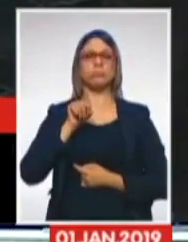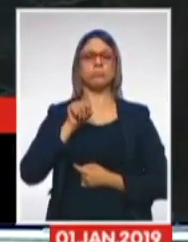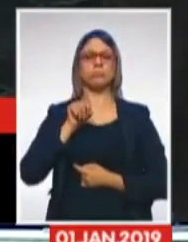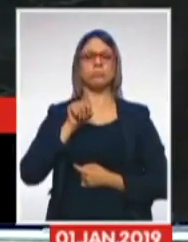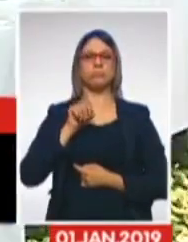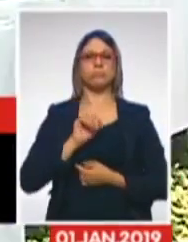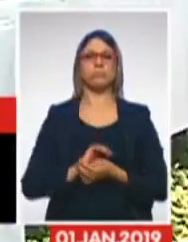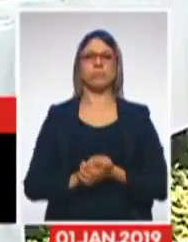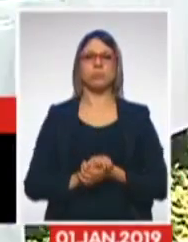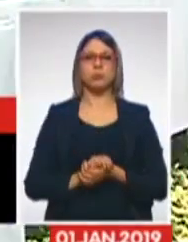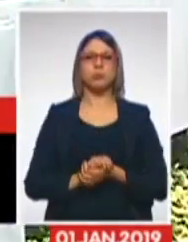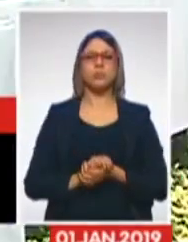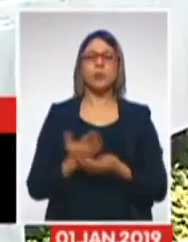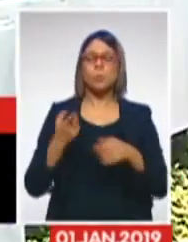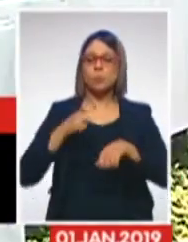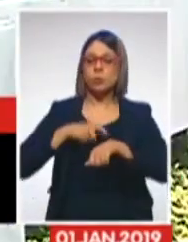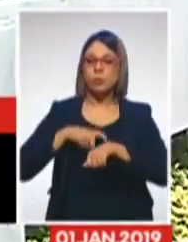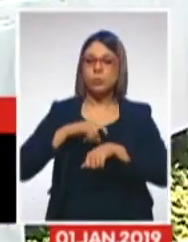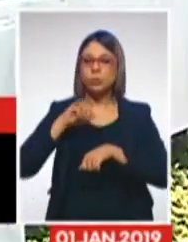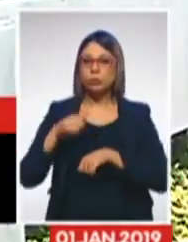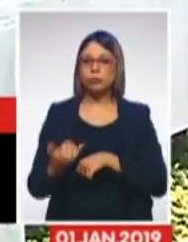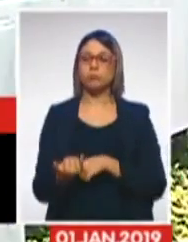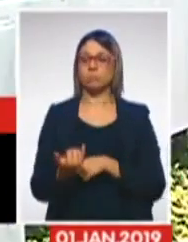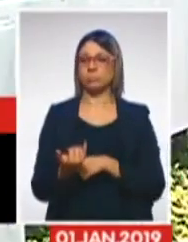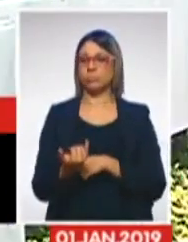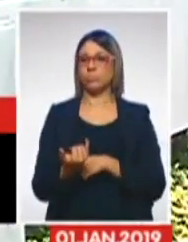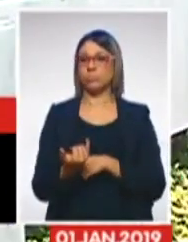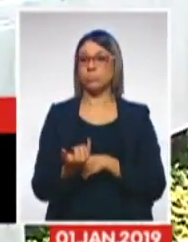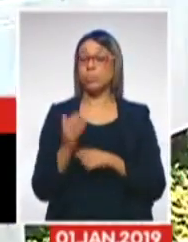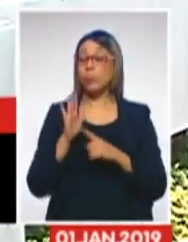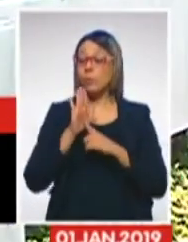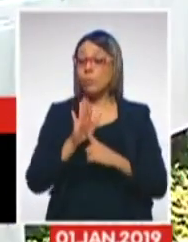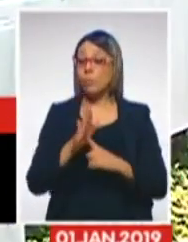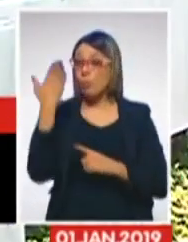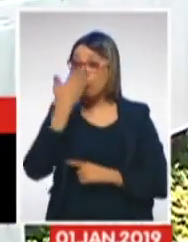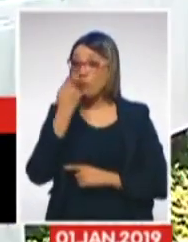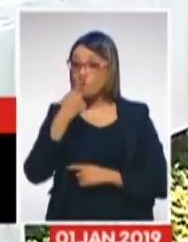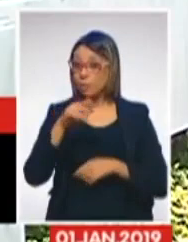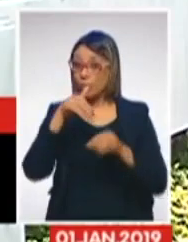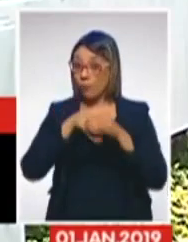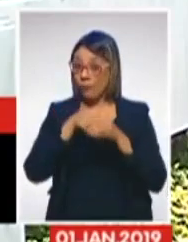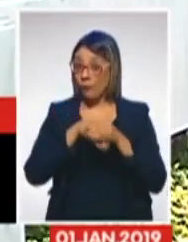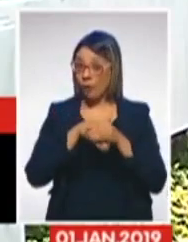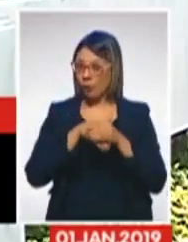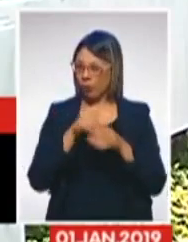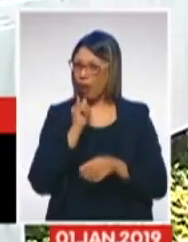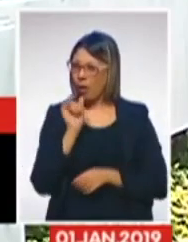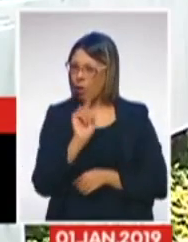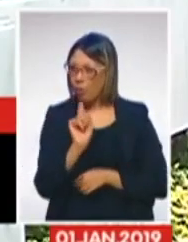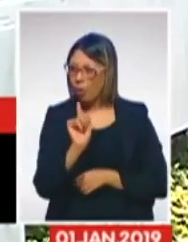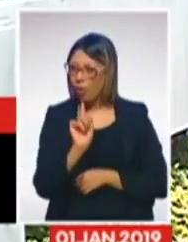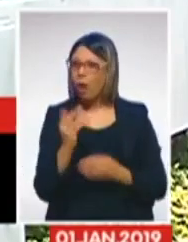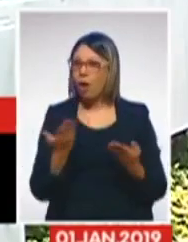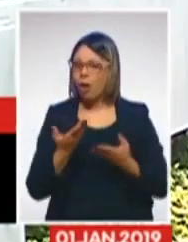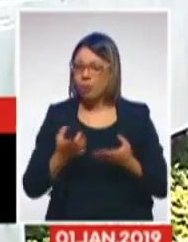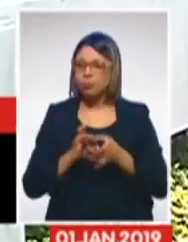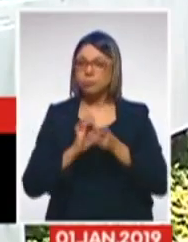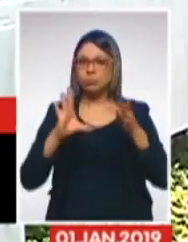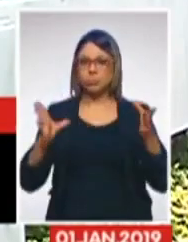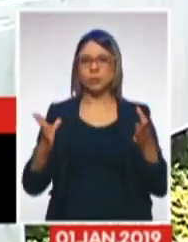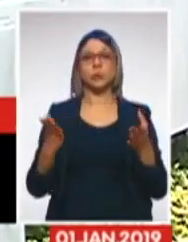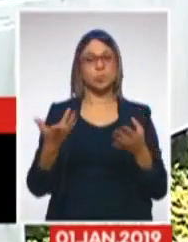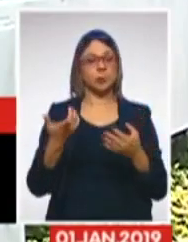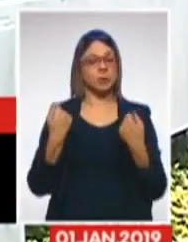destino. A oportunidade de demonstrar que o seu voto não foi em vão está aberta e demanda por